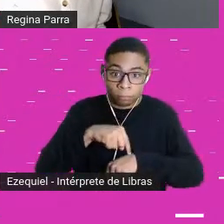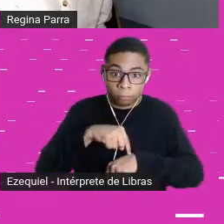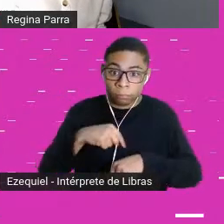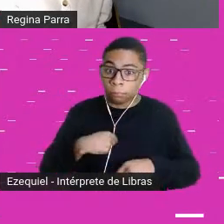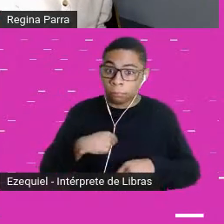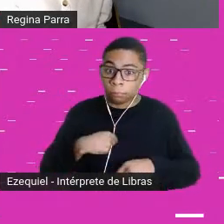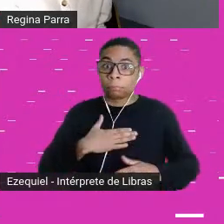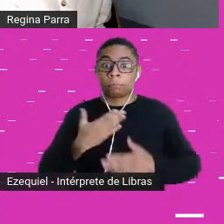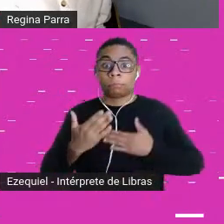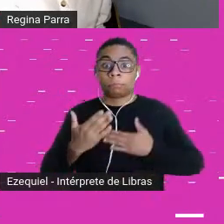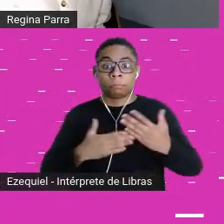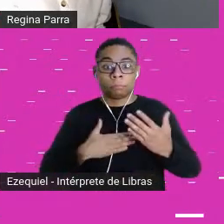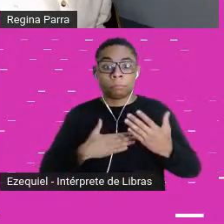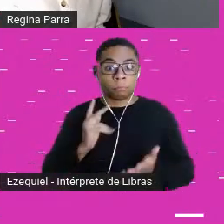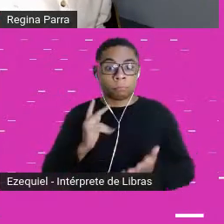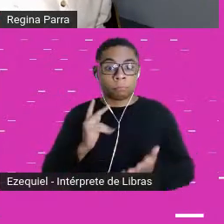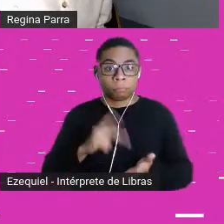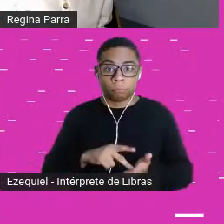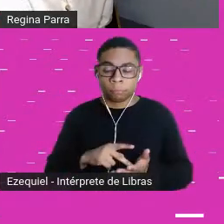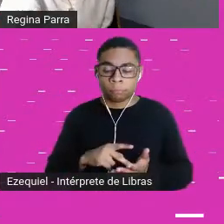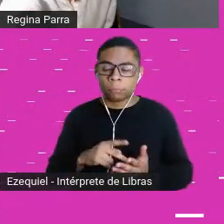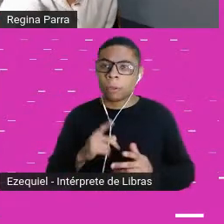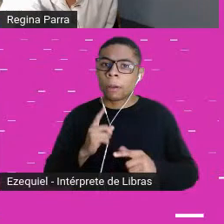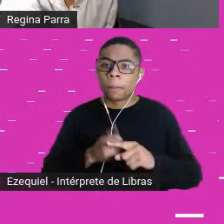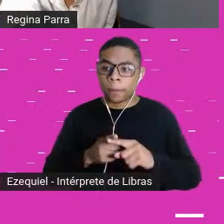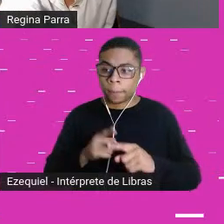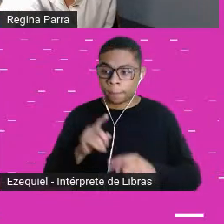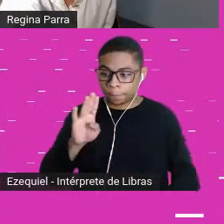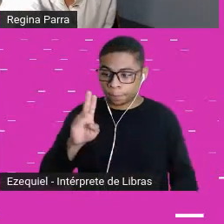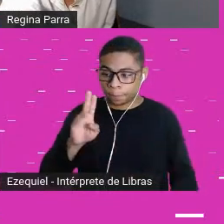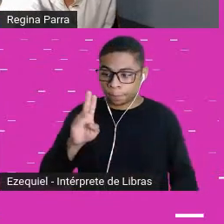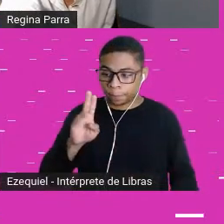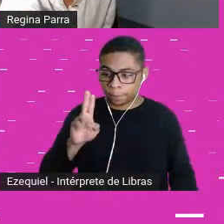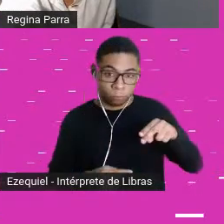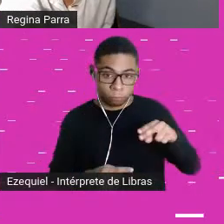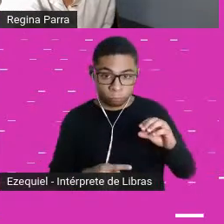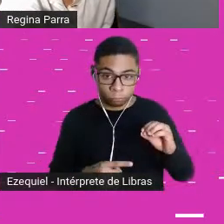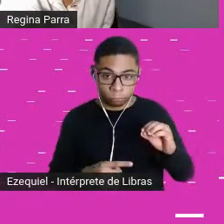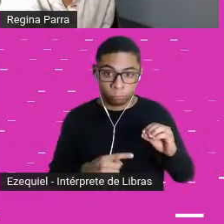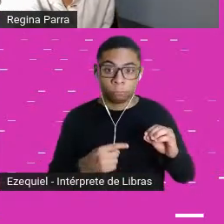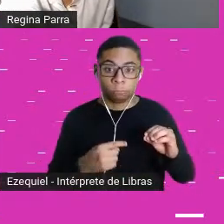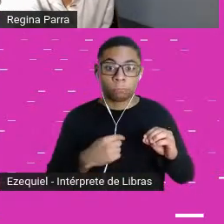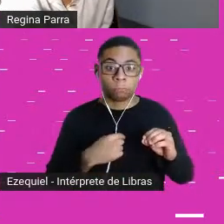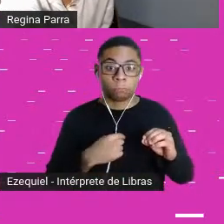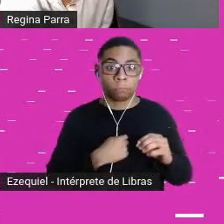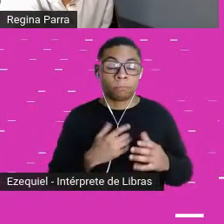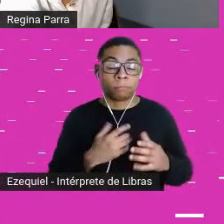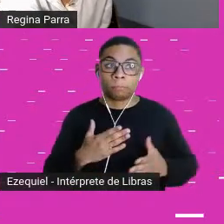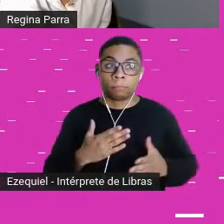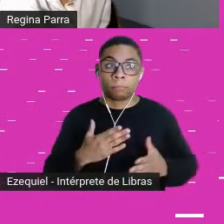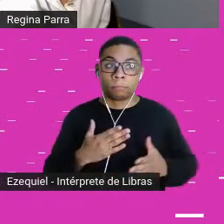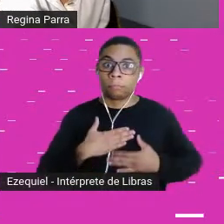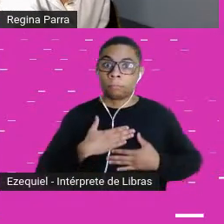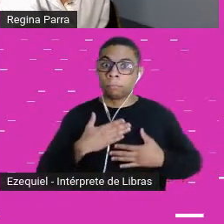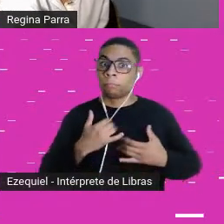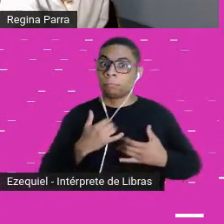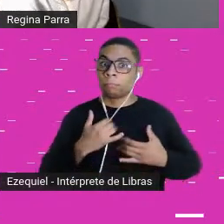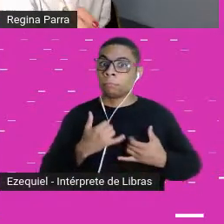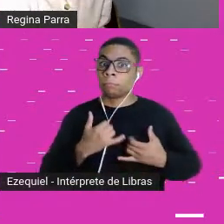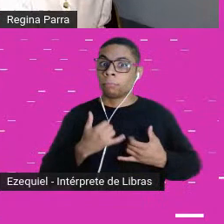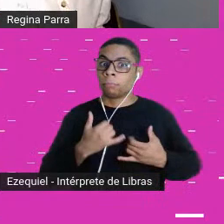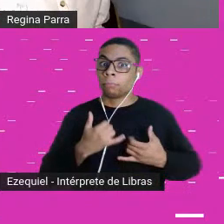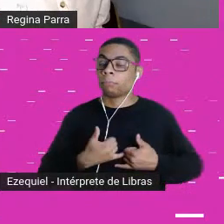Butô, foi o Nô, assim, o primeiro choque. E aí ele percebeu a minha agitação